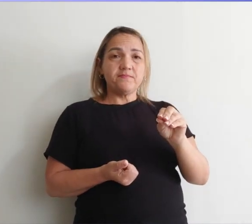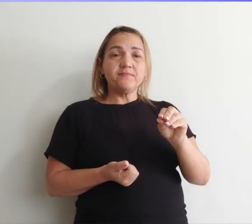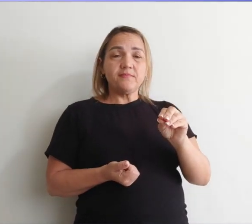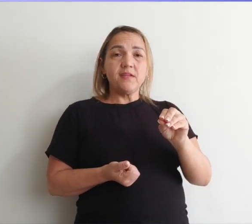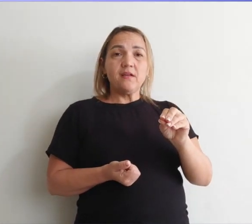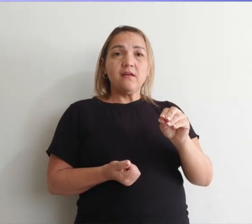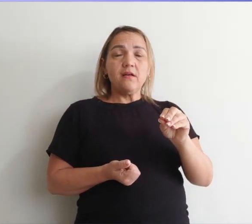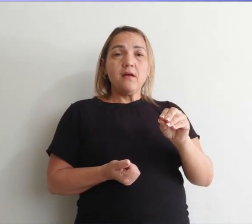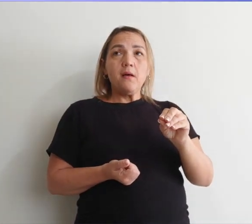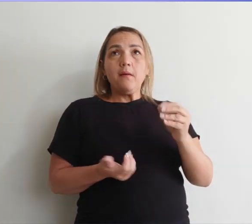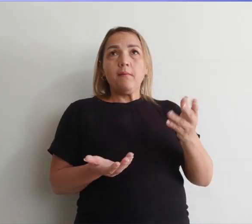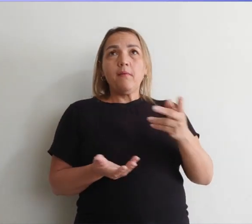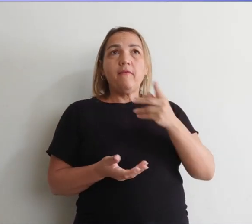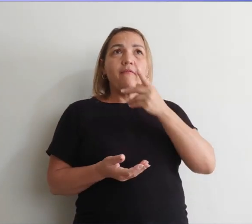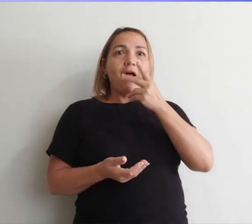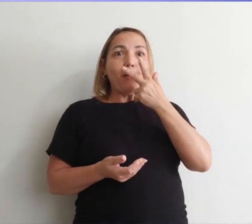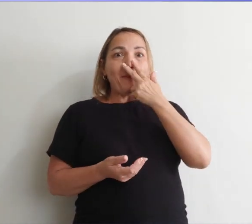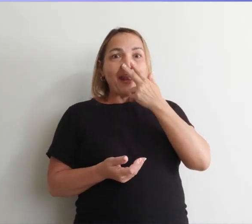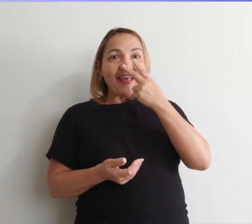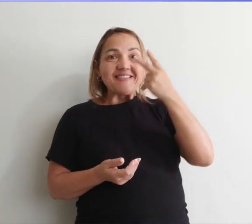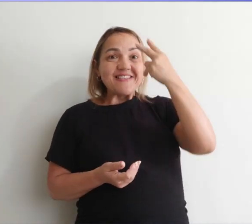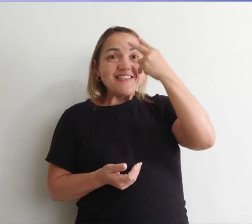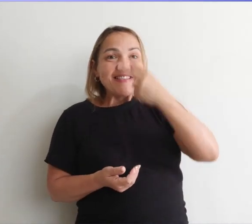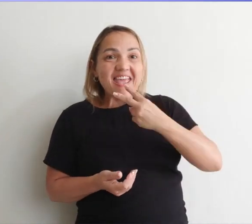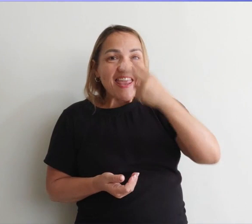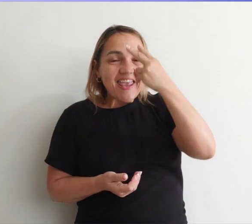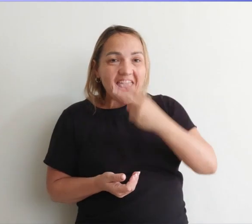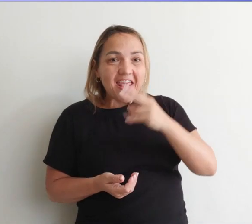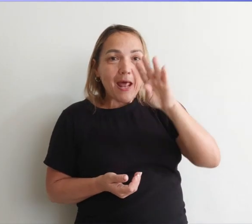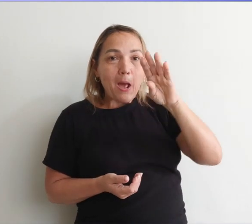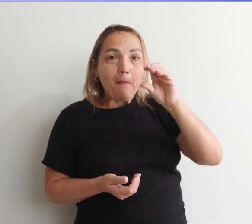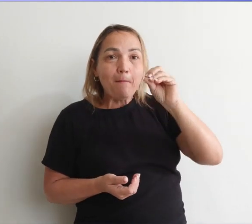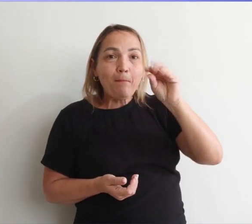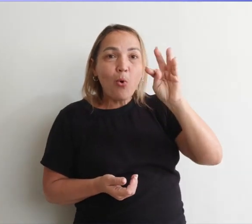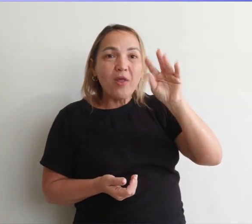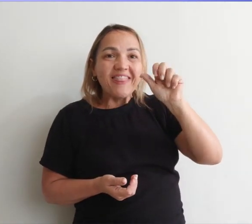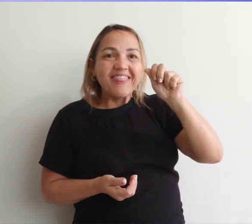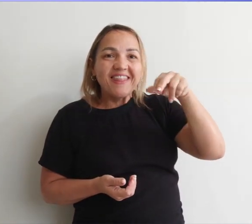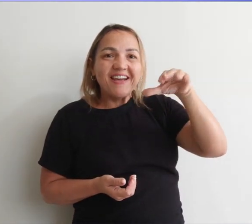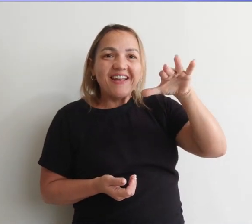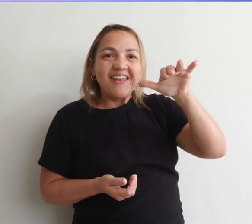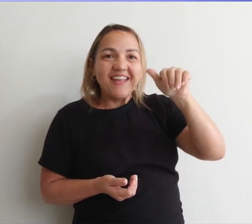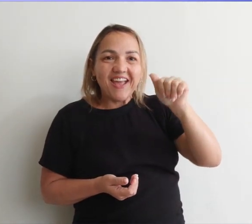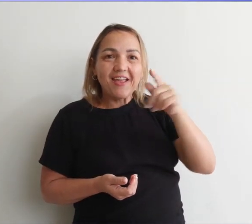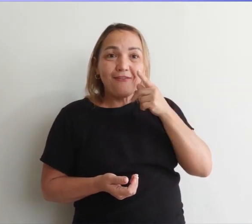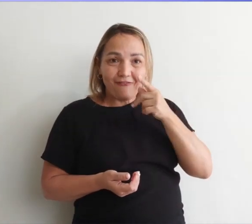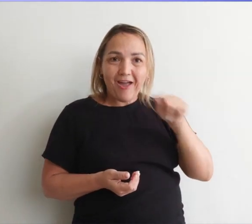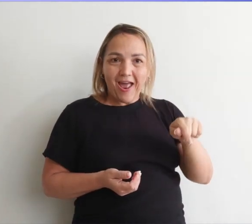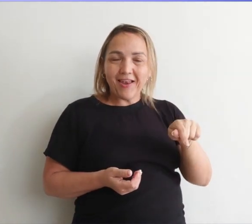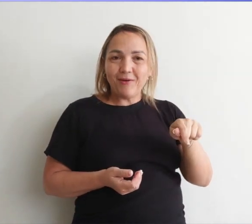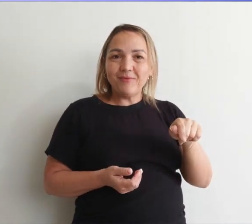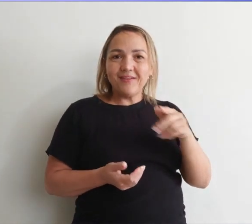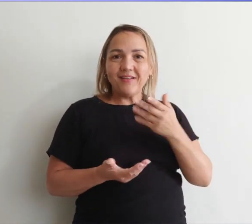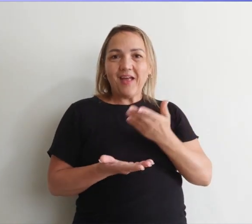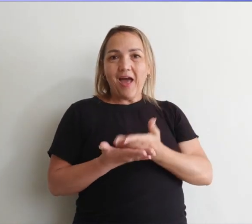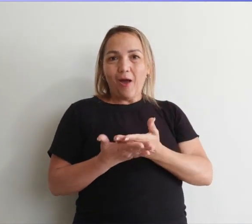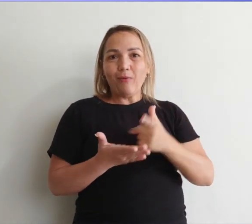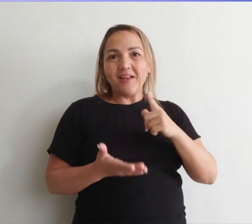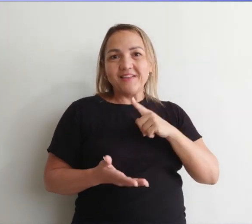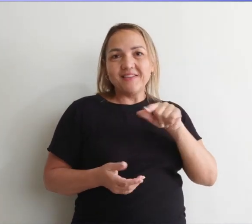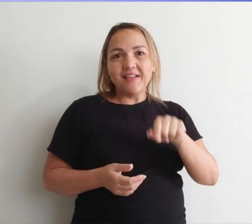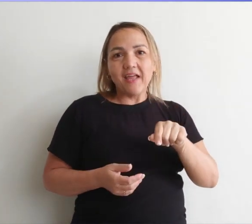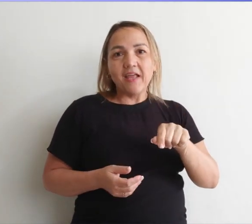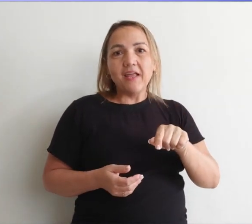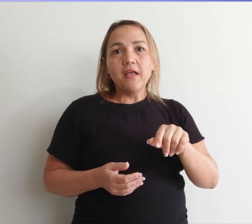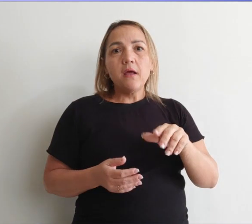ignoram o termo cegueira botânica, que é muito discutido, né, que faz parte de uma aula, né? As pessoas não enxergam. Agora, é interessante,